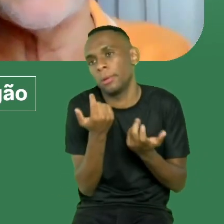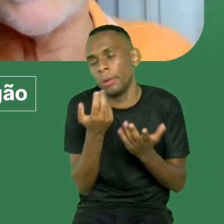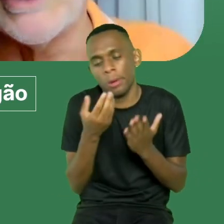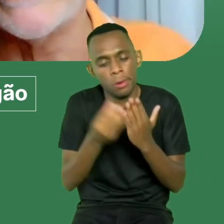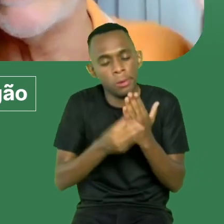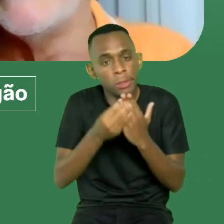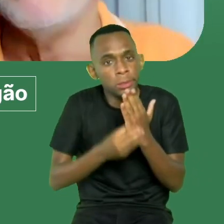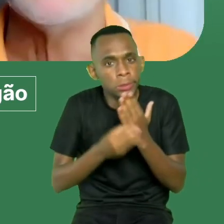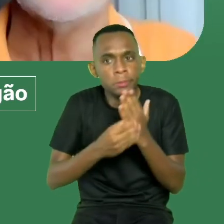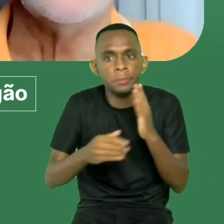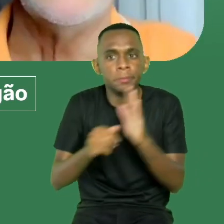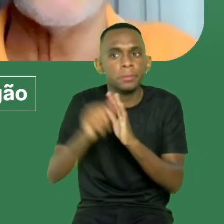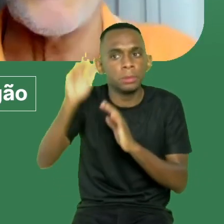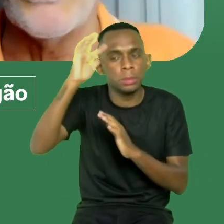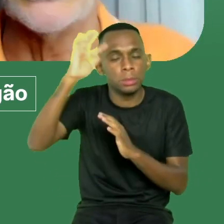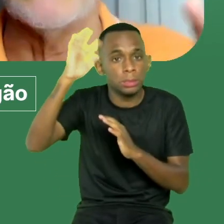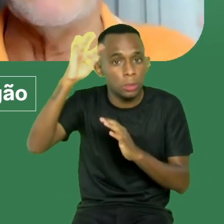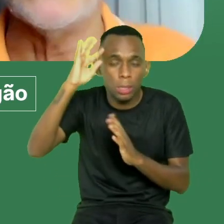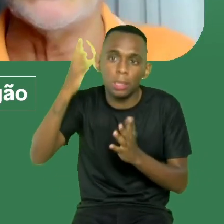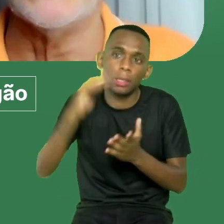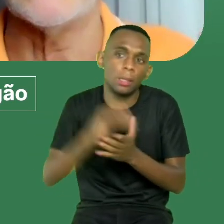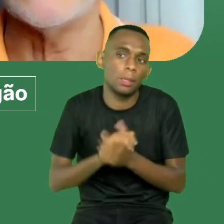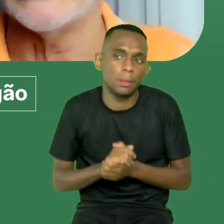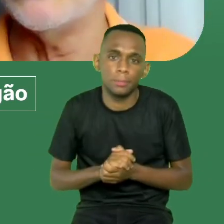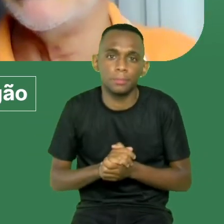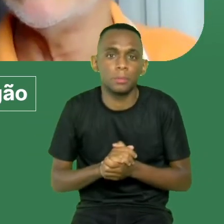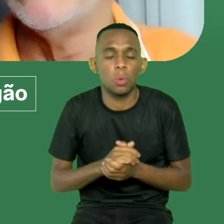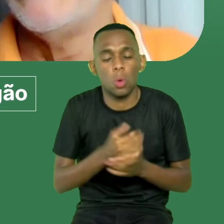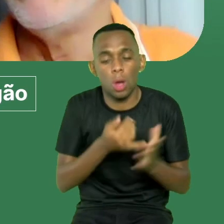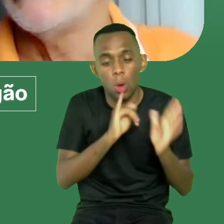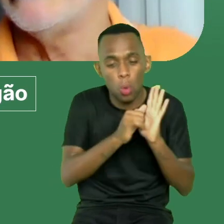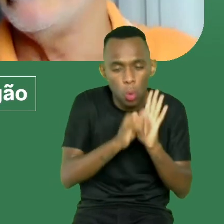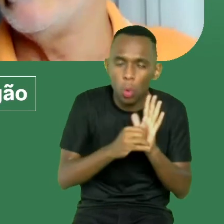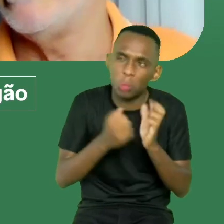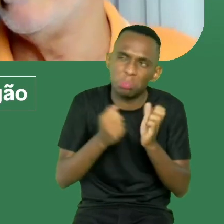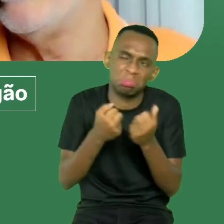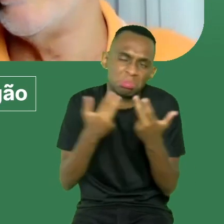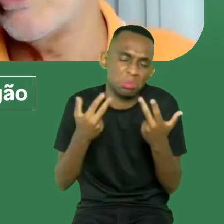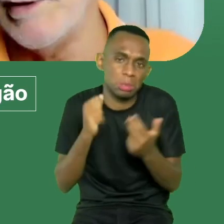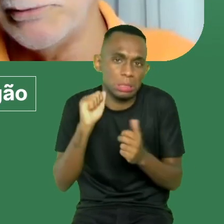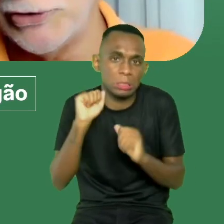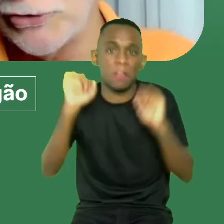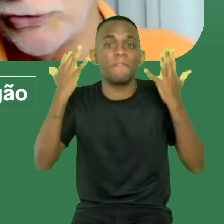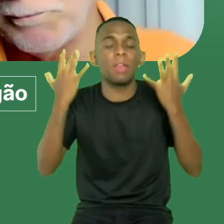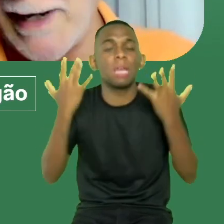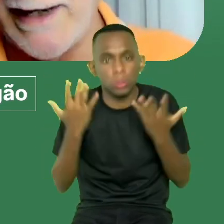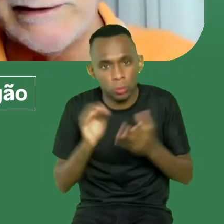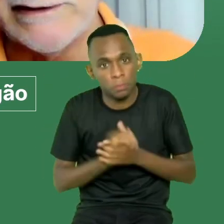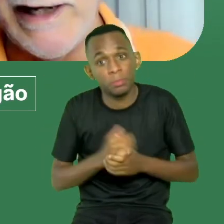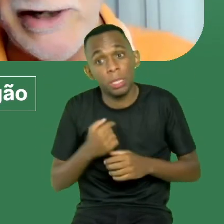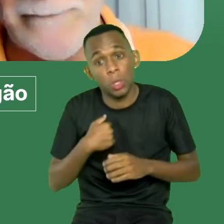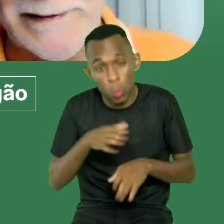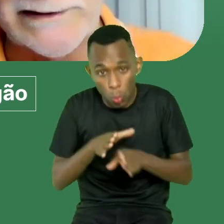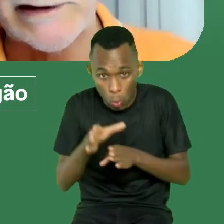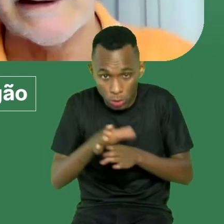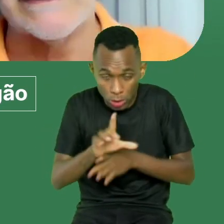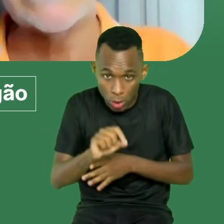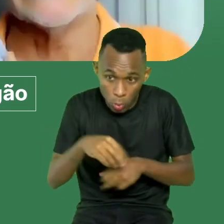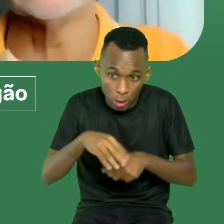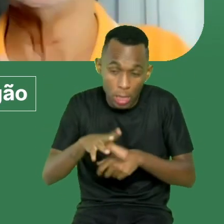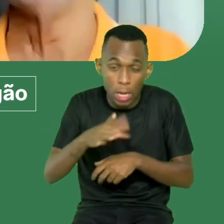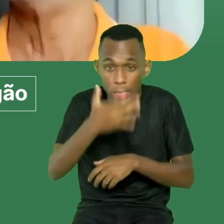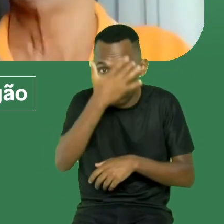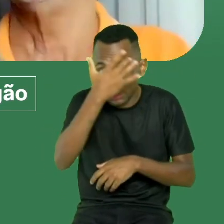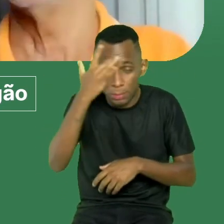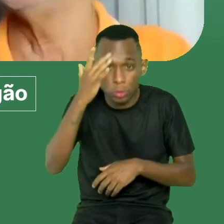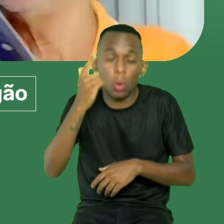quero dizer, de prosa, né? Um conto, uma aventura, qualquer coisa. Eu recomendo muito que os pais leiam para as